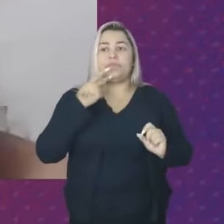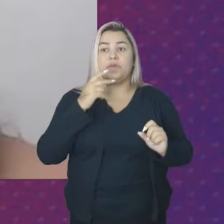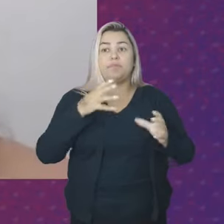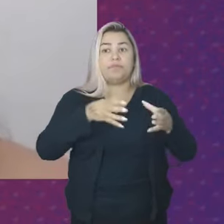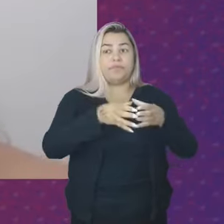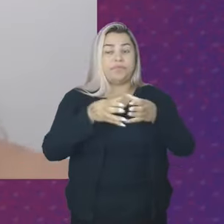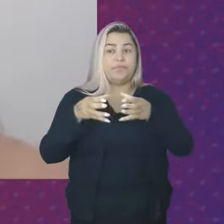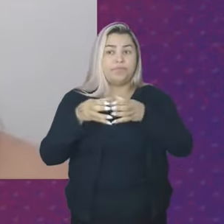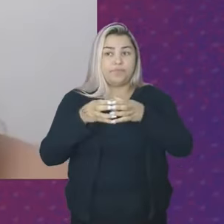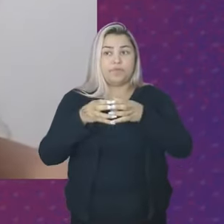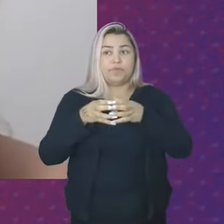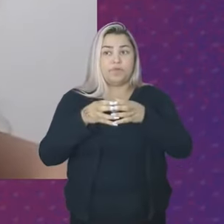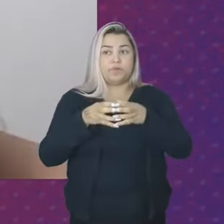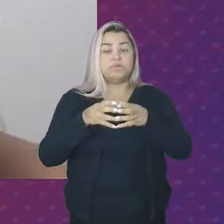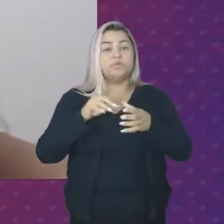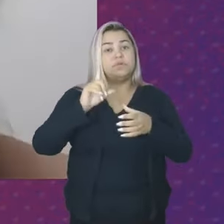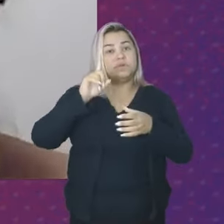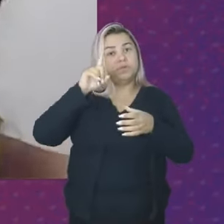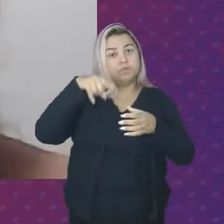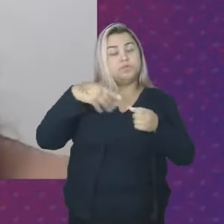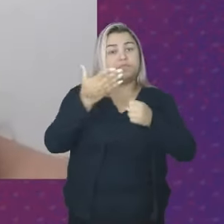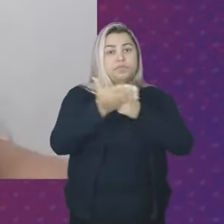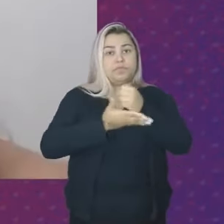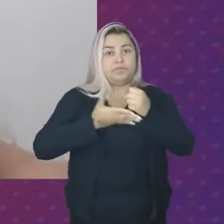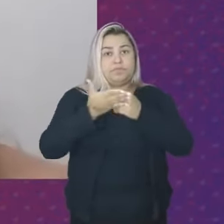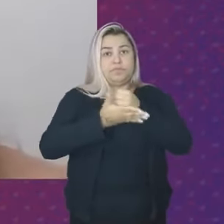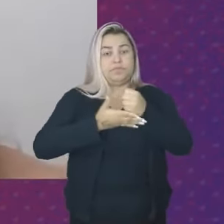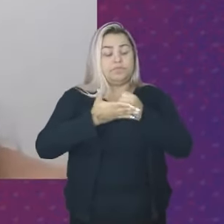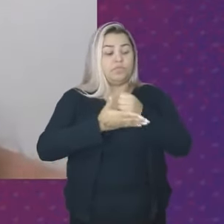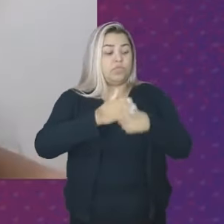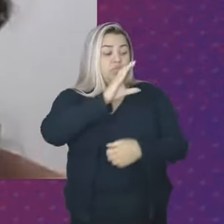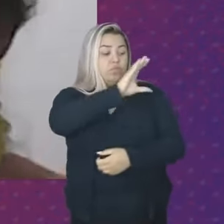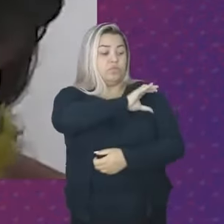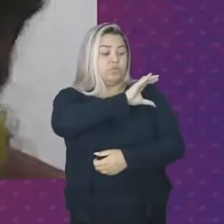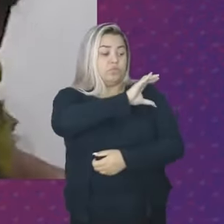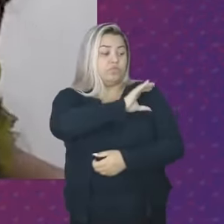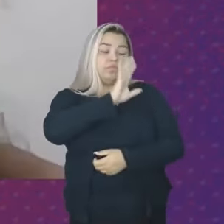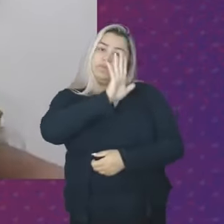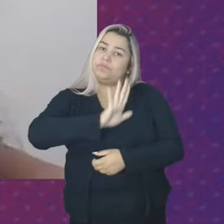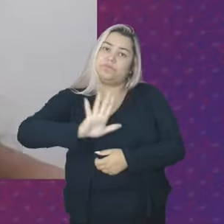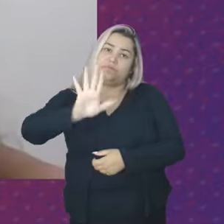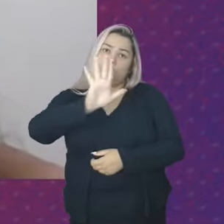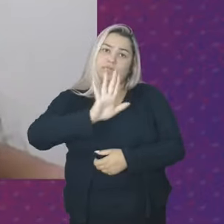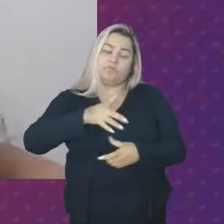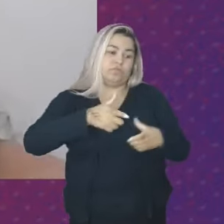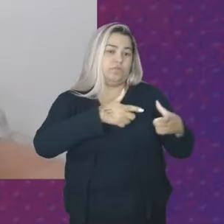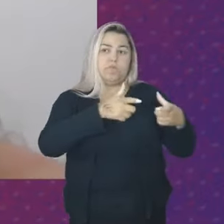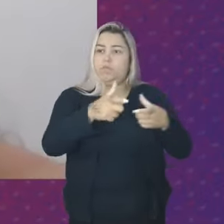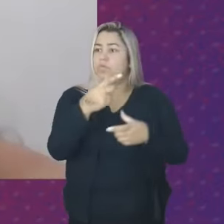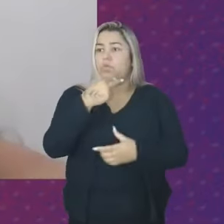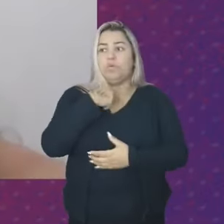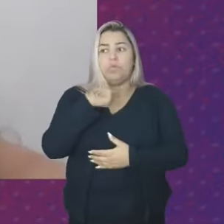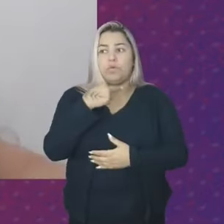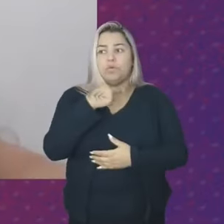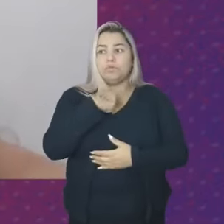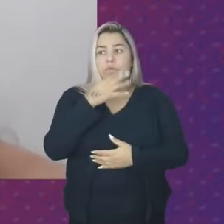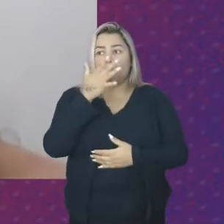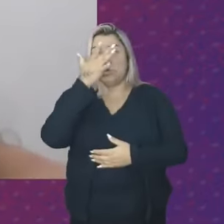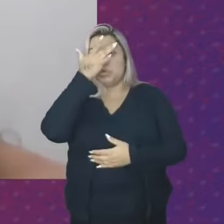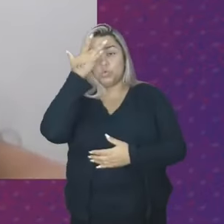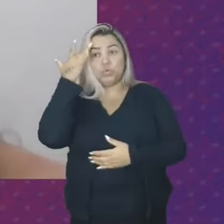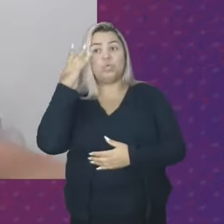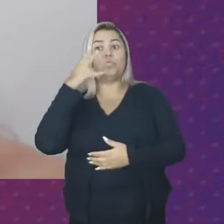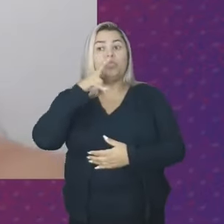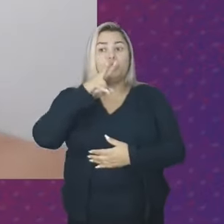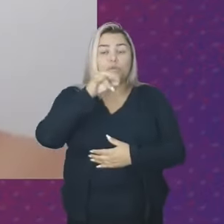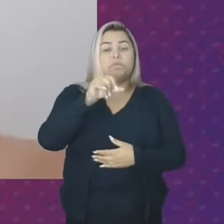real, que seria, basicamente, a coordenação geral, que é algo que não pode faltar. A pessoa que vai